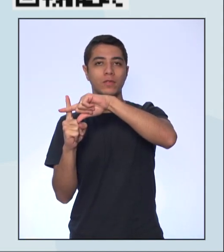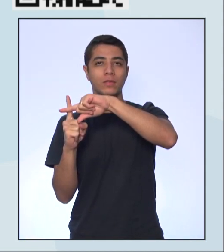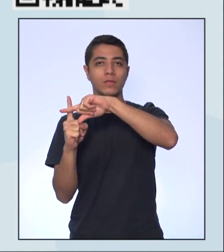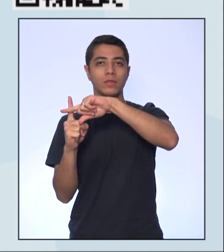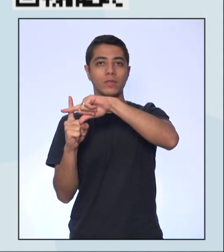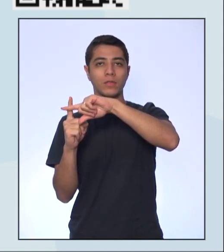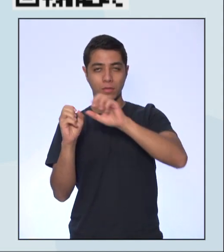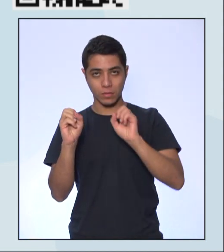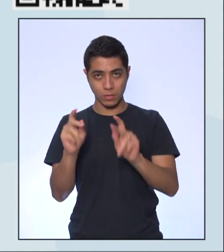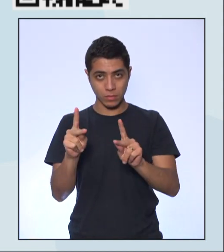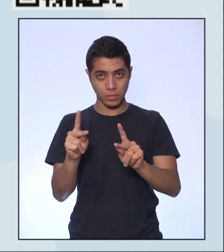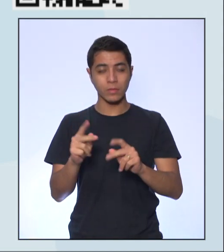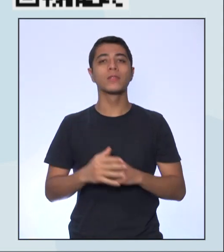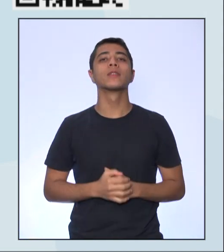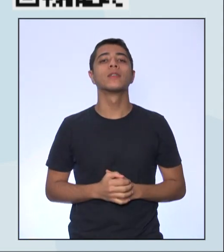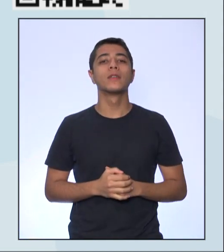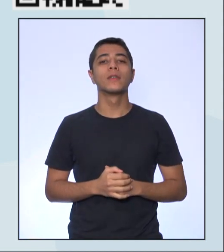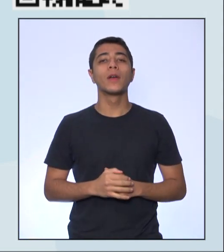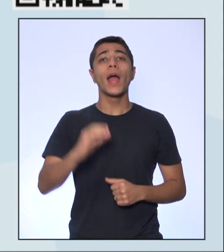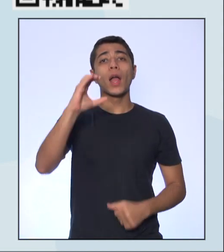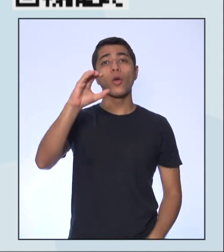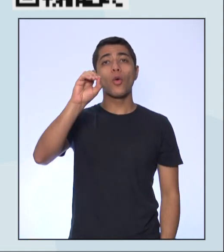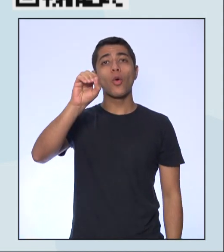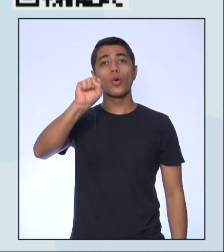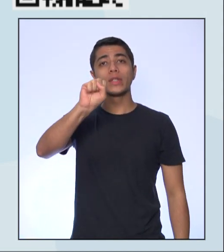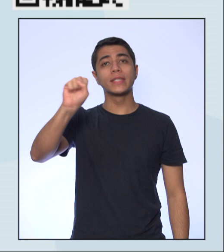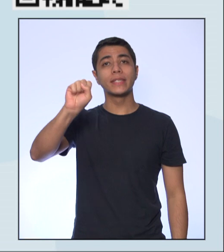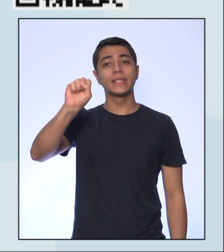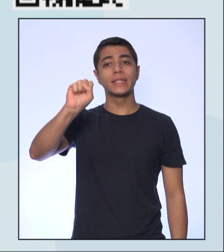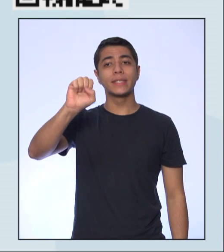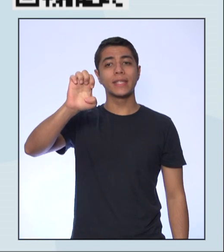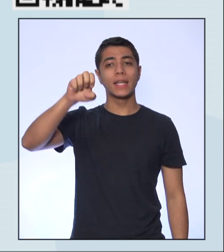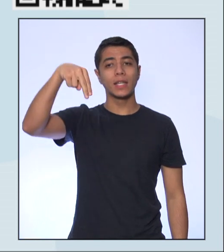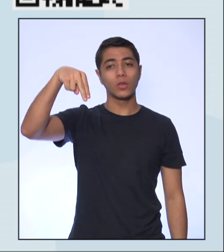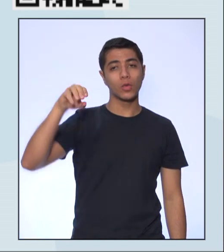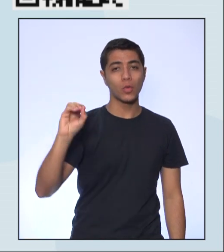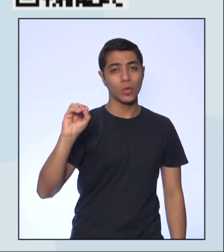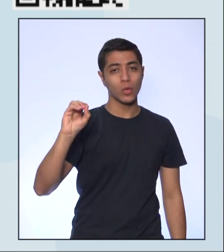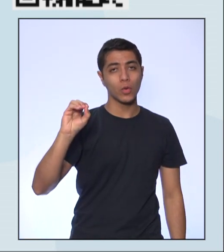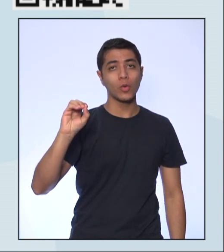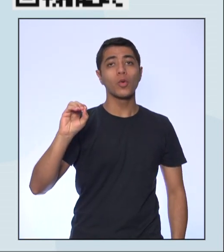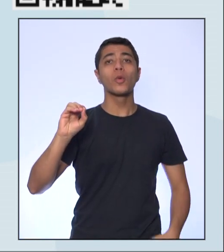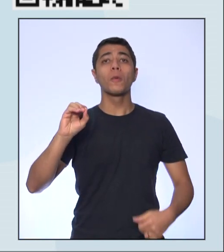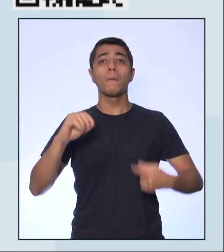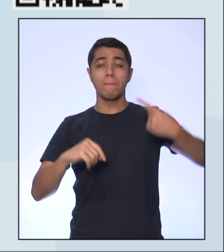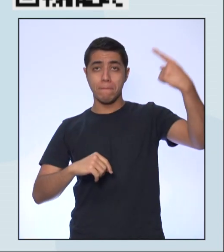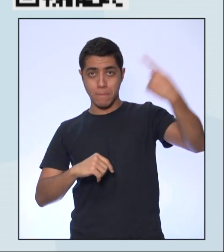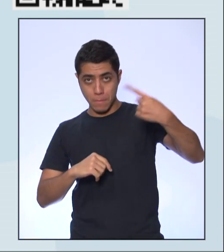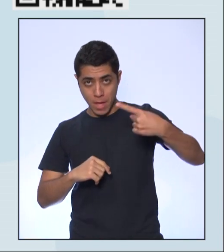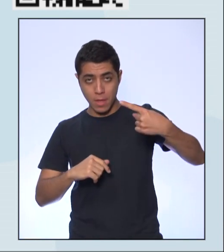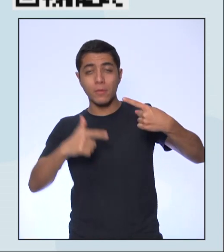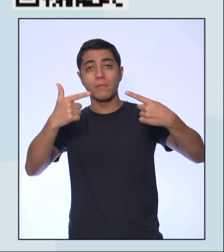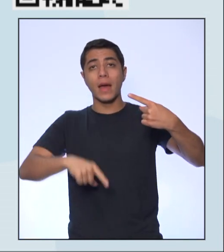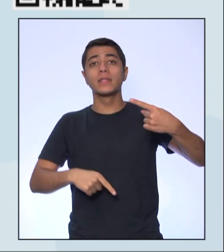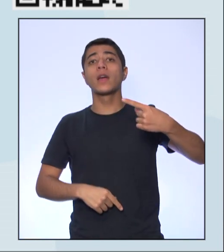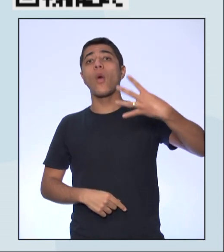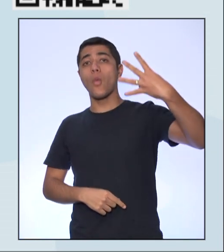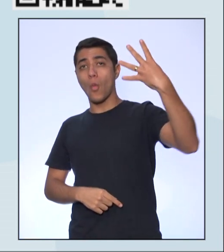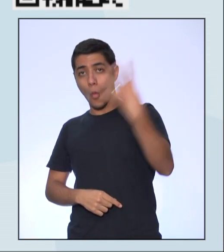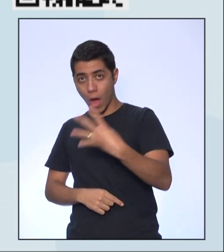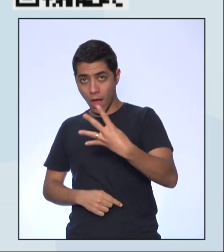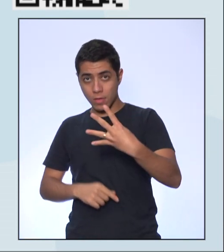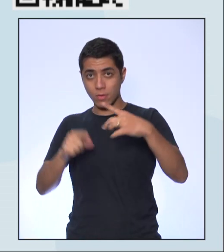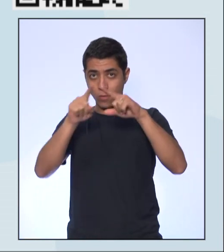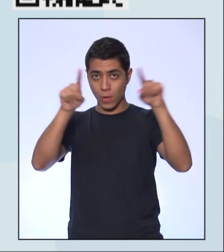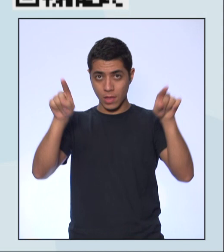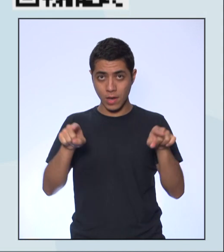são positivos então o cosseno no primeiro e no quarto quadrante se vocês olharem aí eu